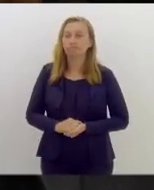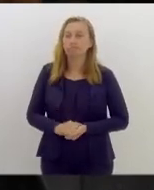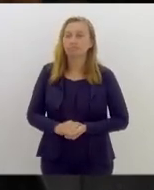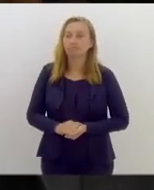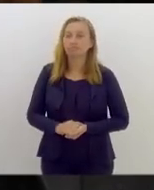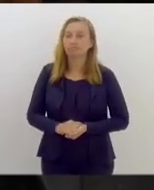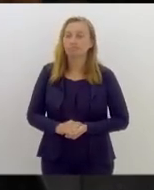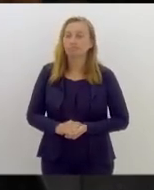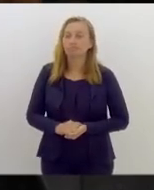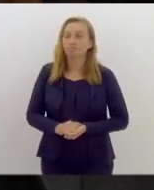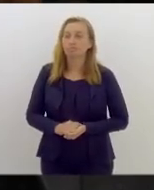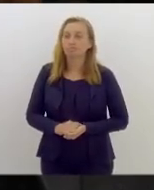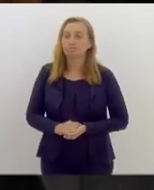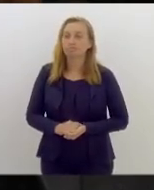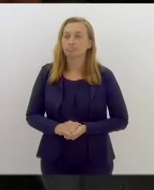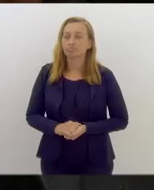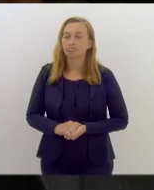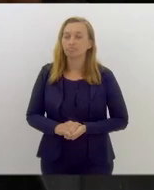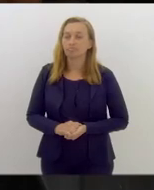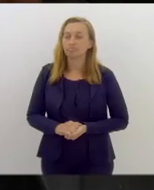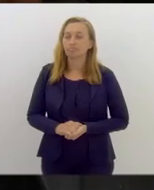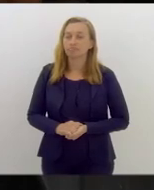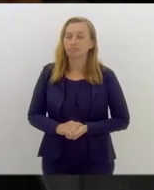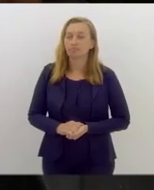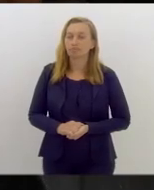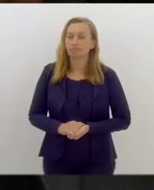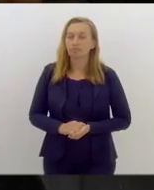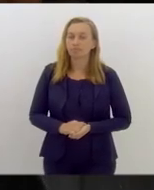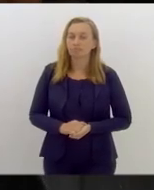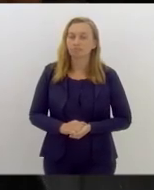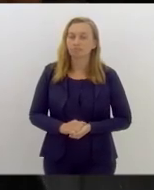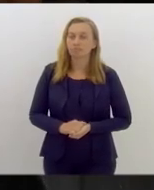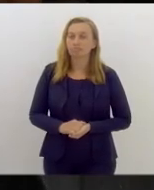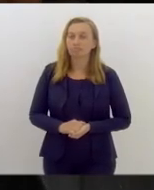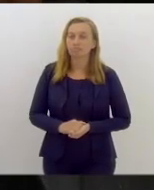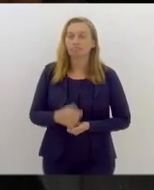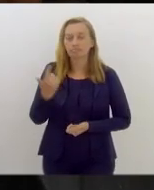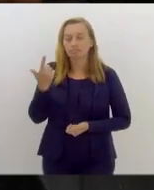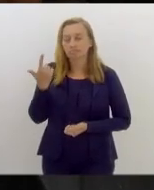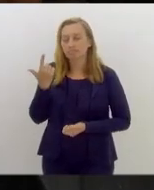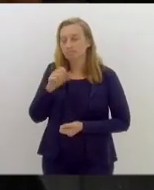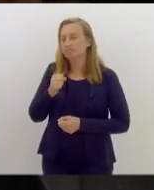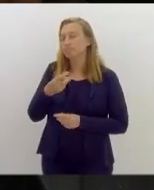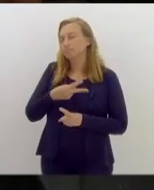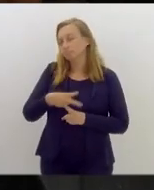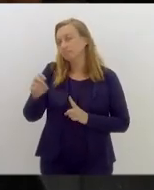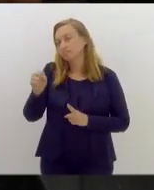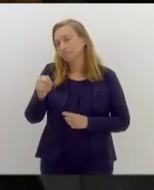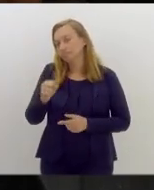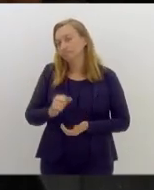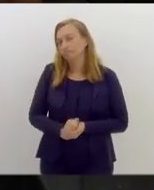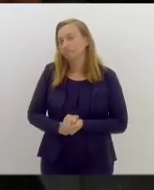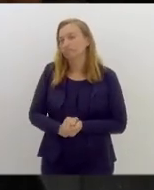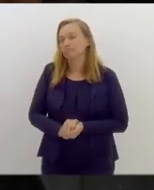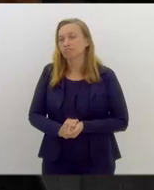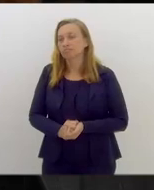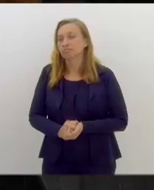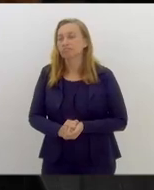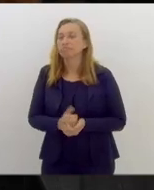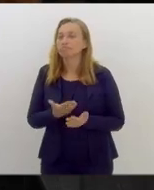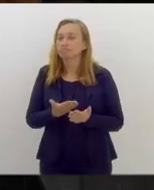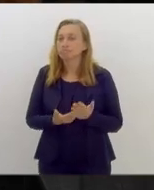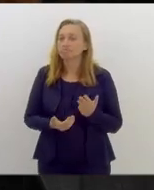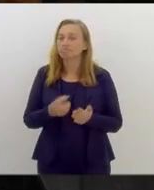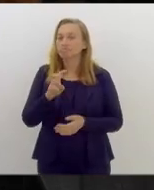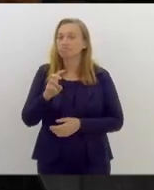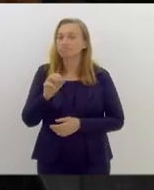isso que se conseguiu vencer esse déficit de